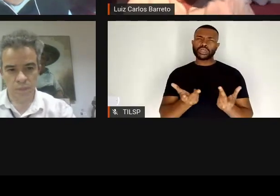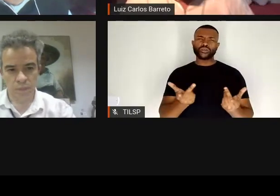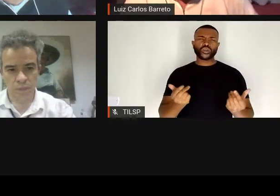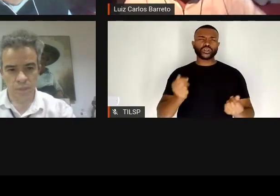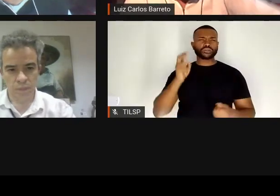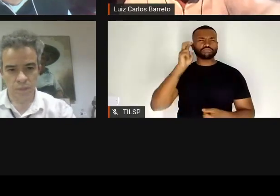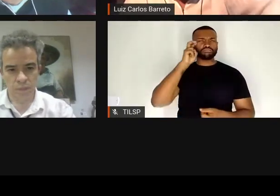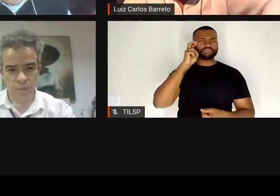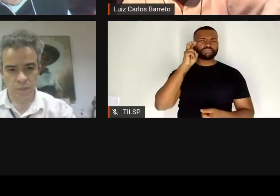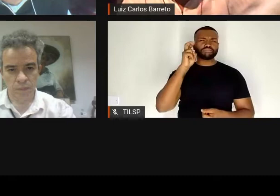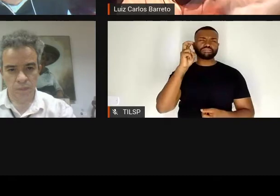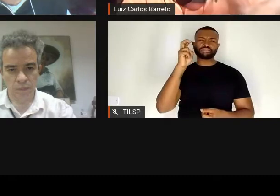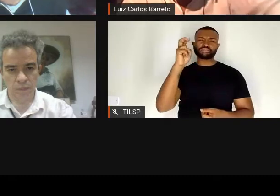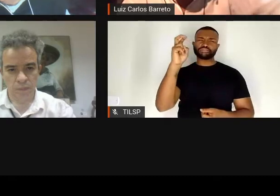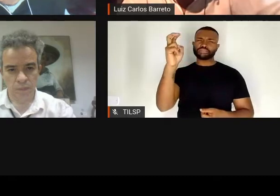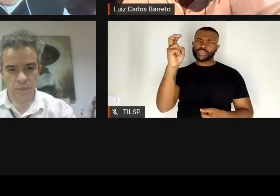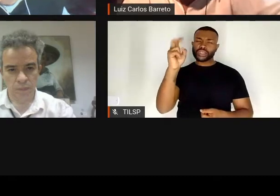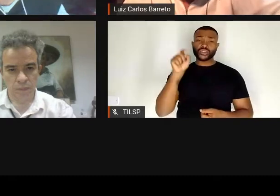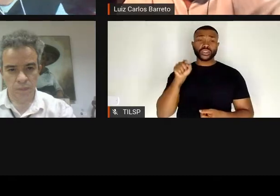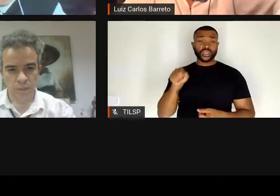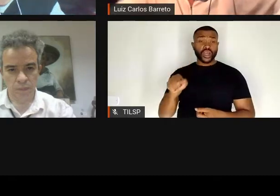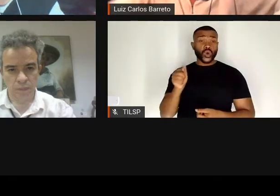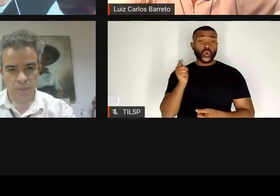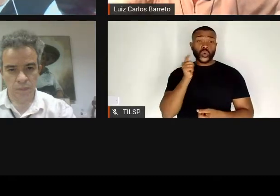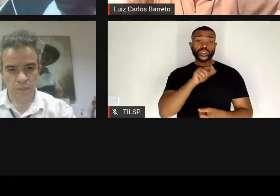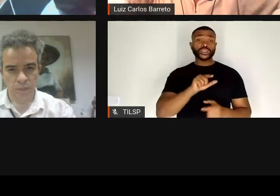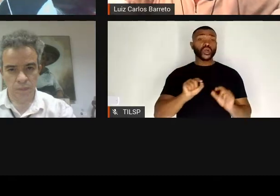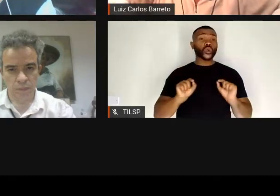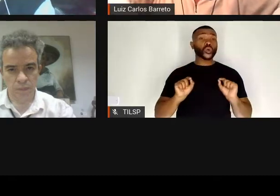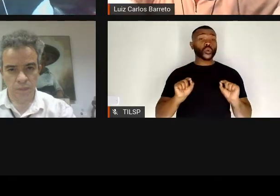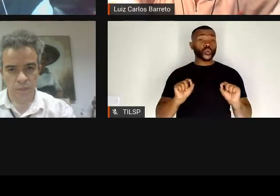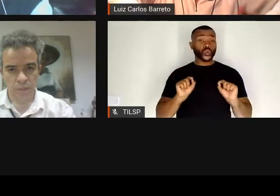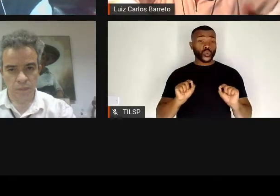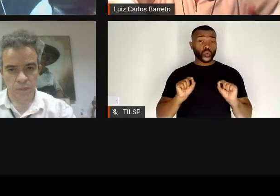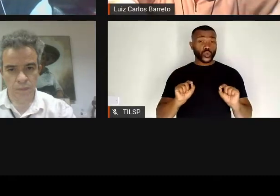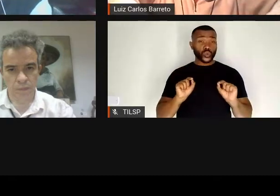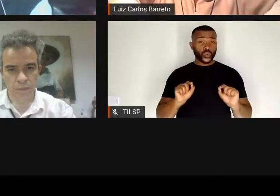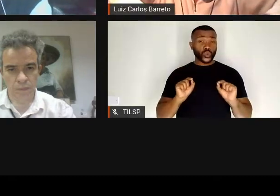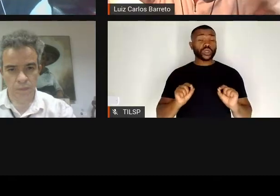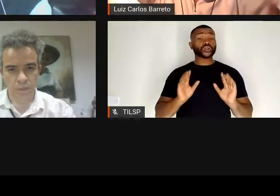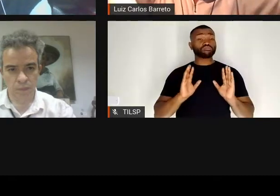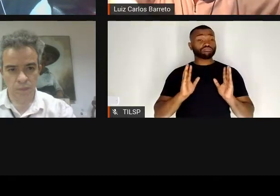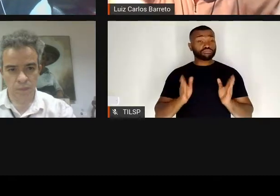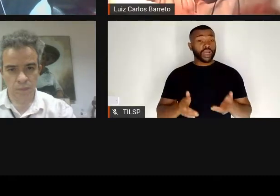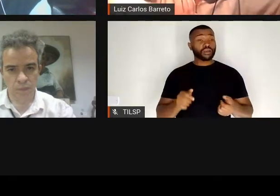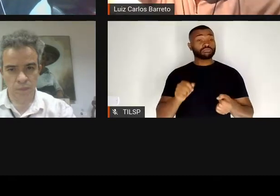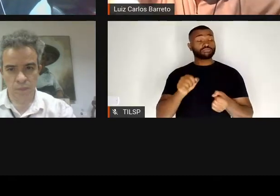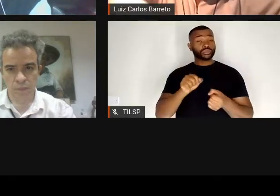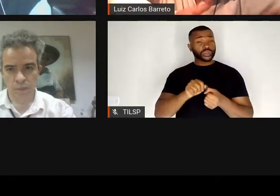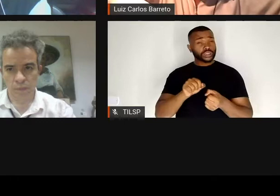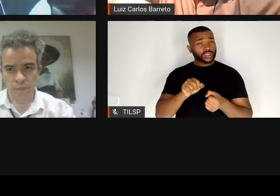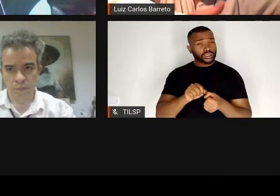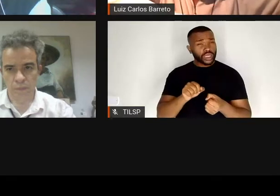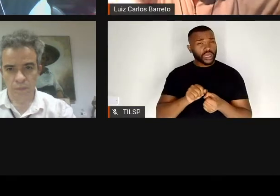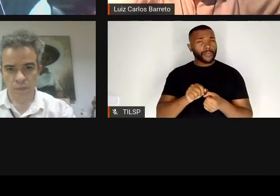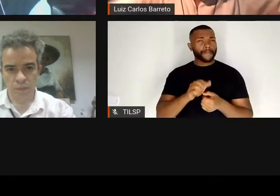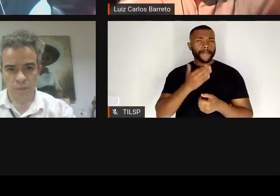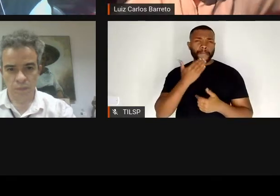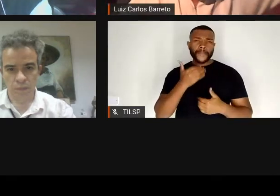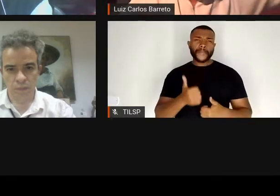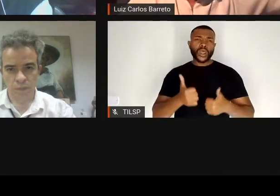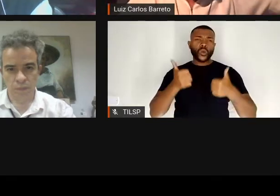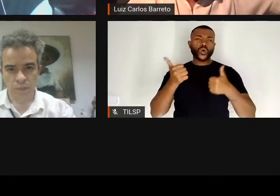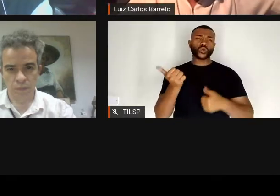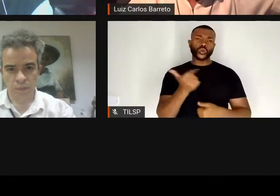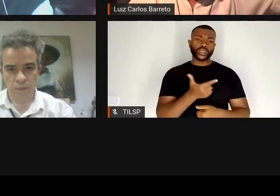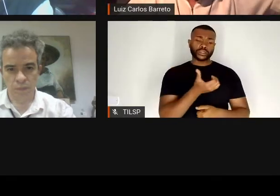inteligentíssimo, que conseguiu a fazer um grão melhor do que o 6x6